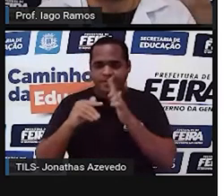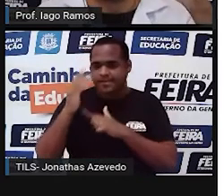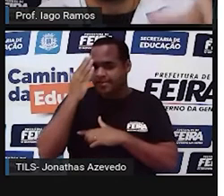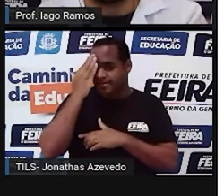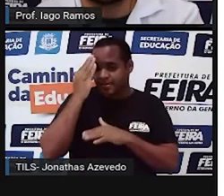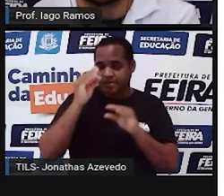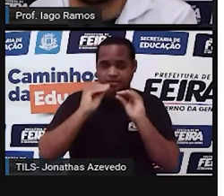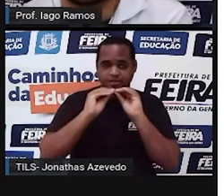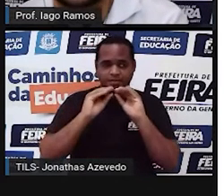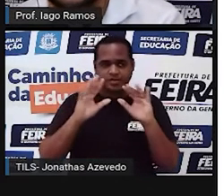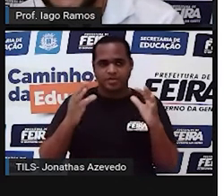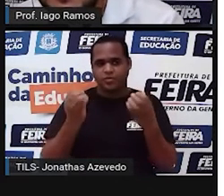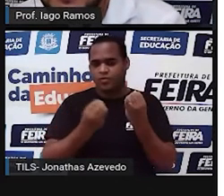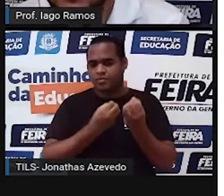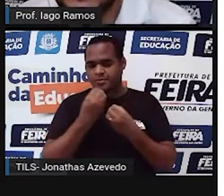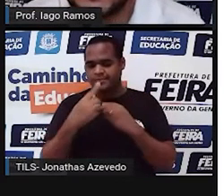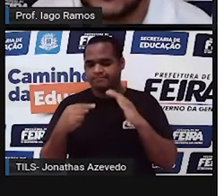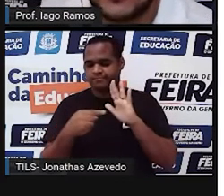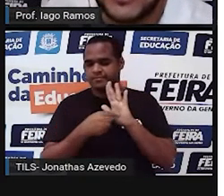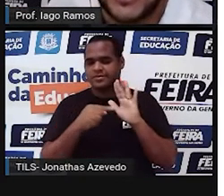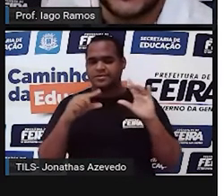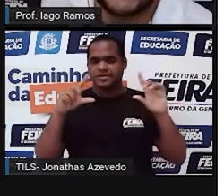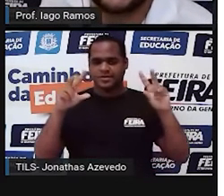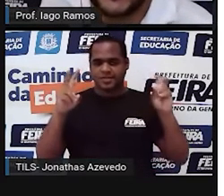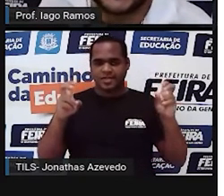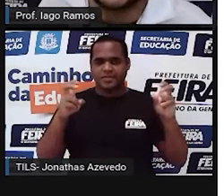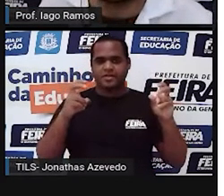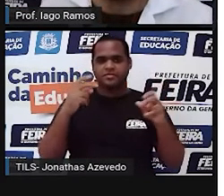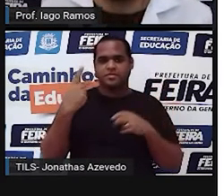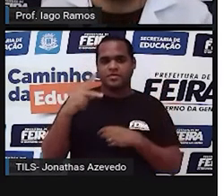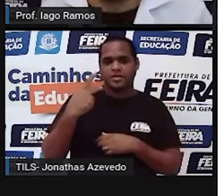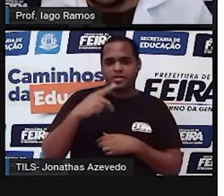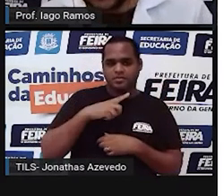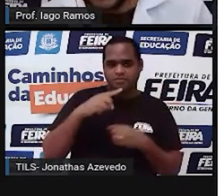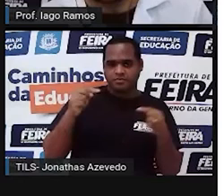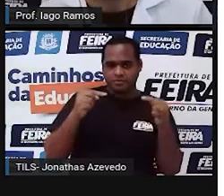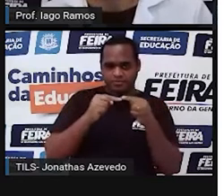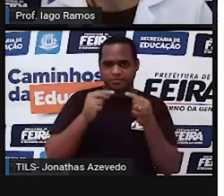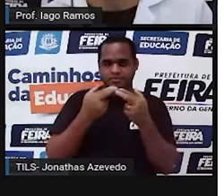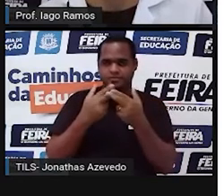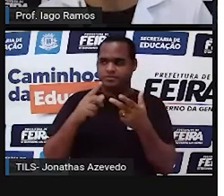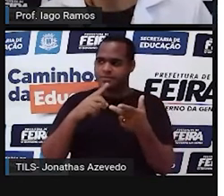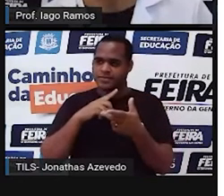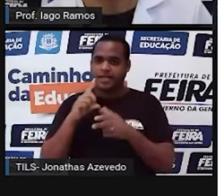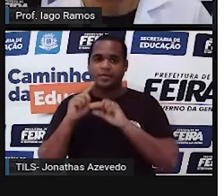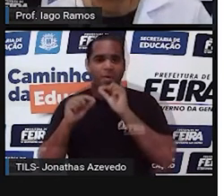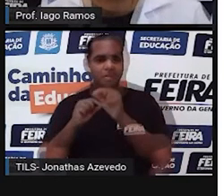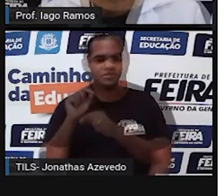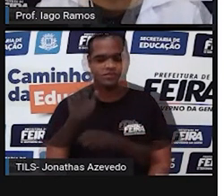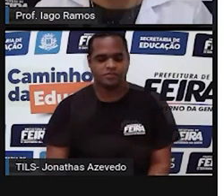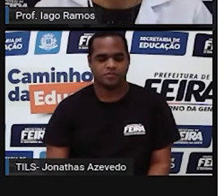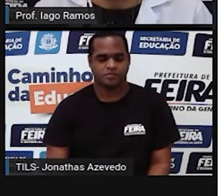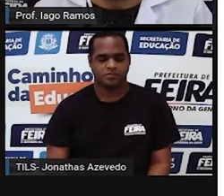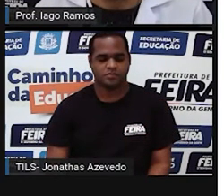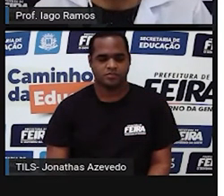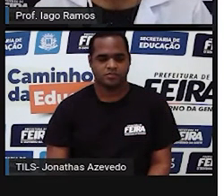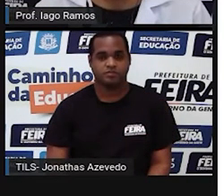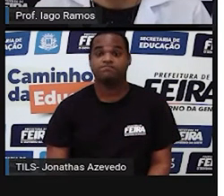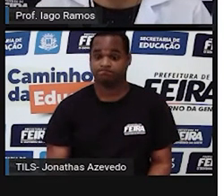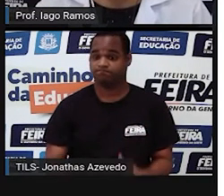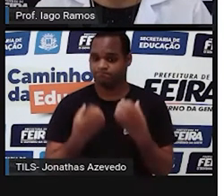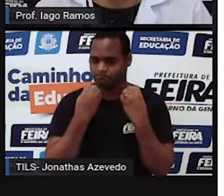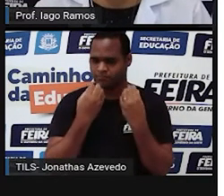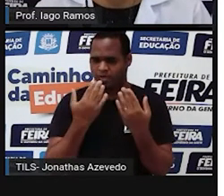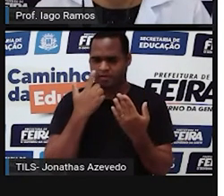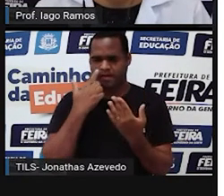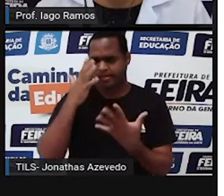tema, determinada situação através de um gráfico, tá bom? Bom, então